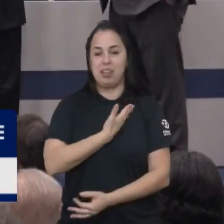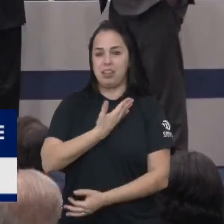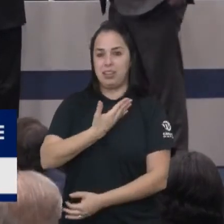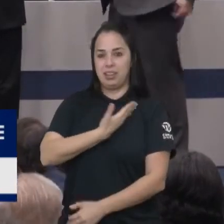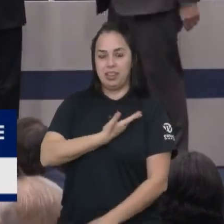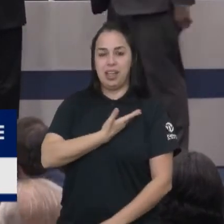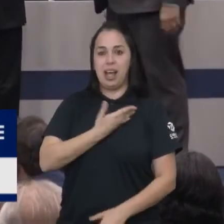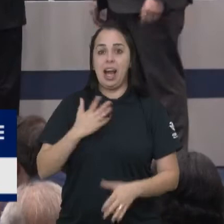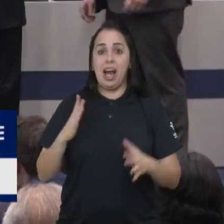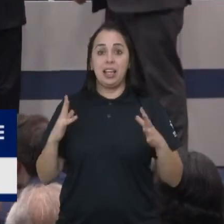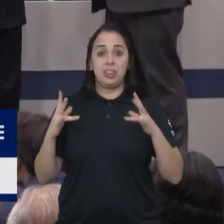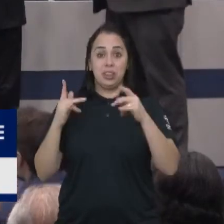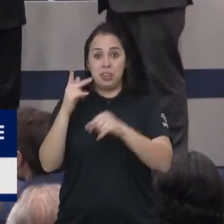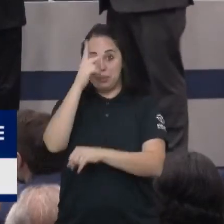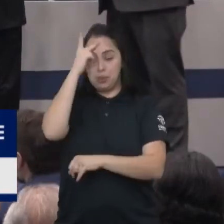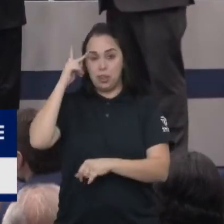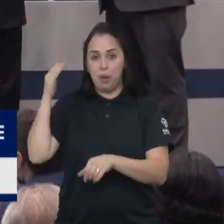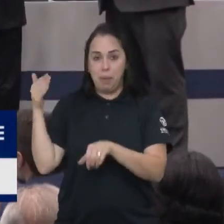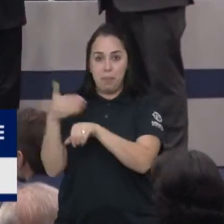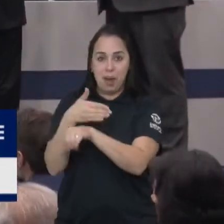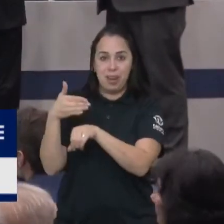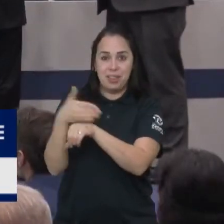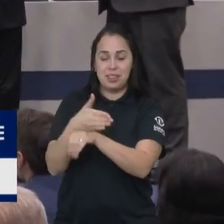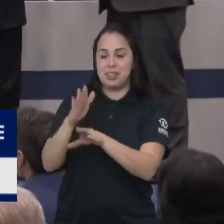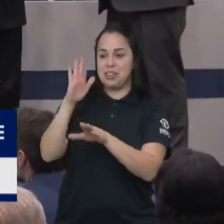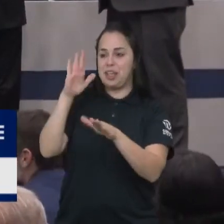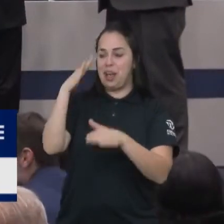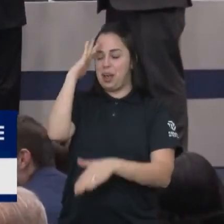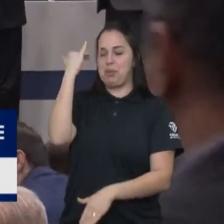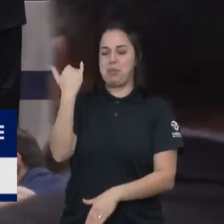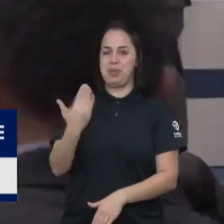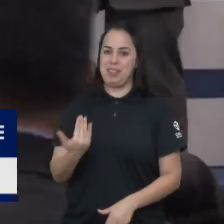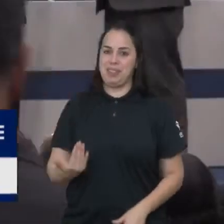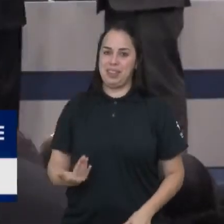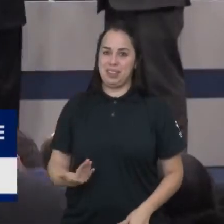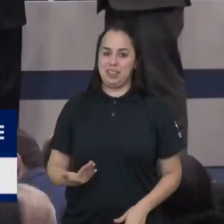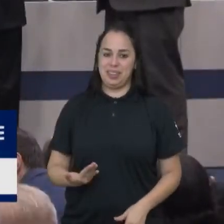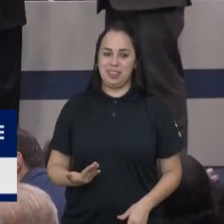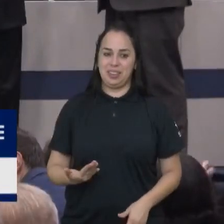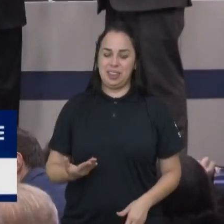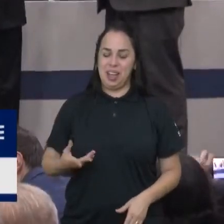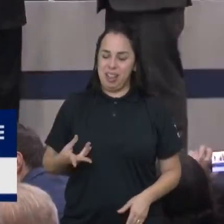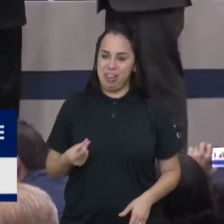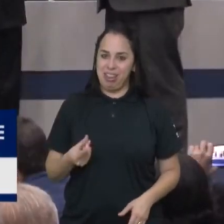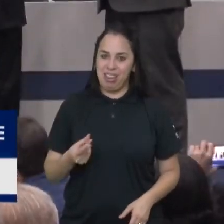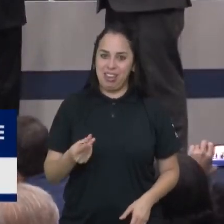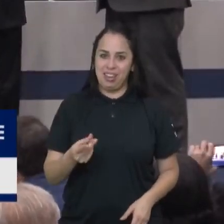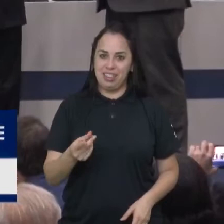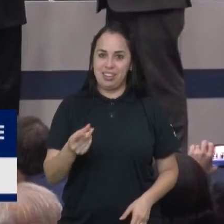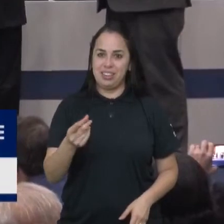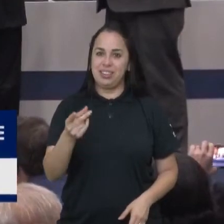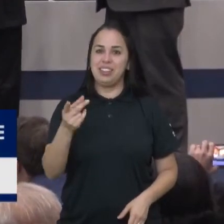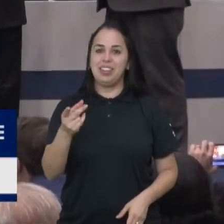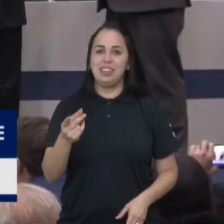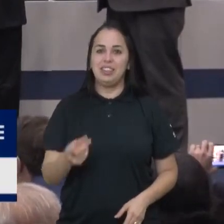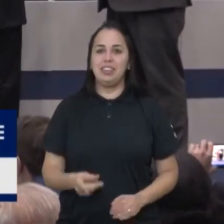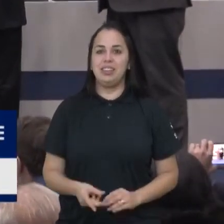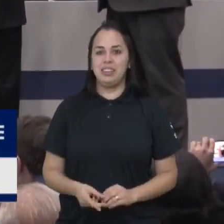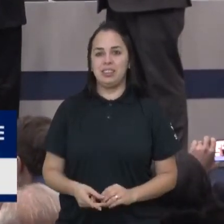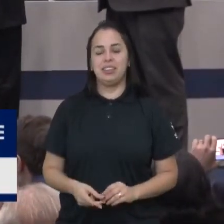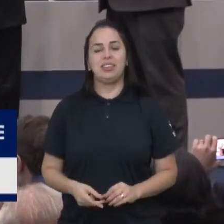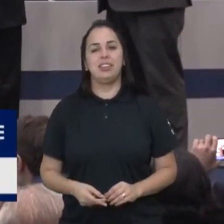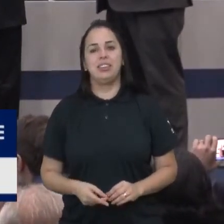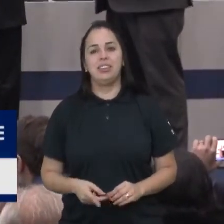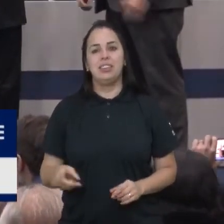que estiveram aqui presentes, que isso é uma homenagem que fica por toda a eternidade, né? Fica aqui nessa casa, fica para